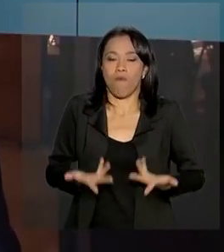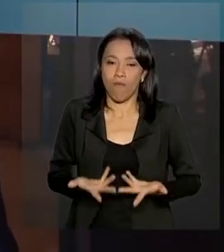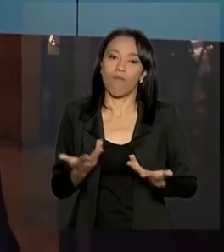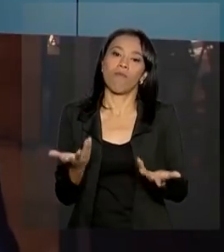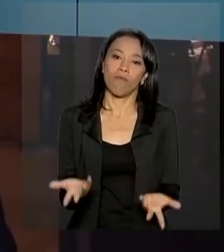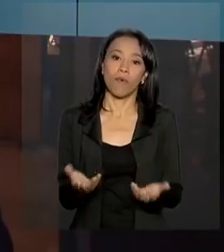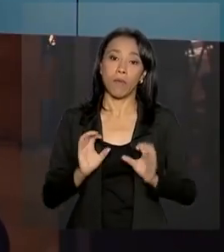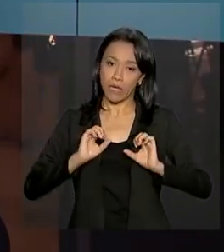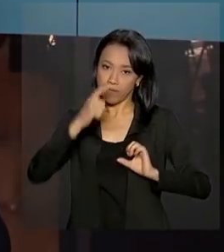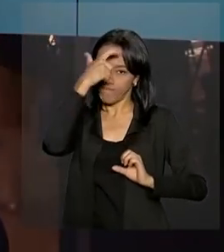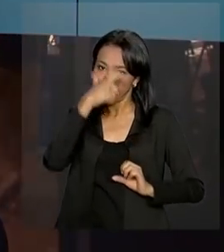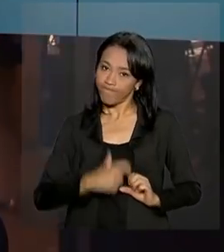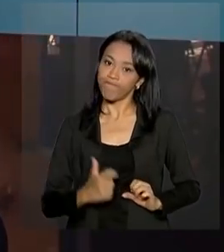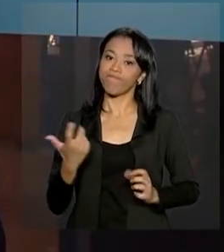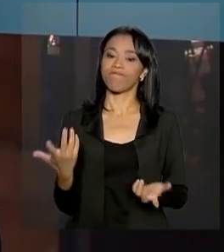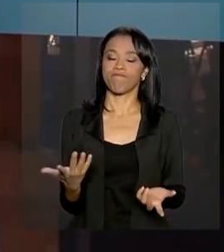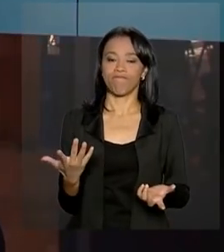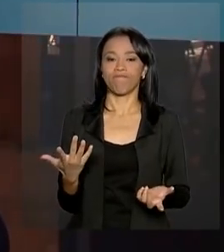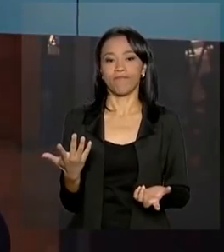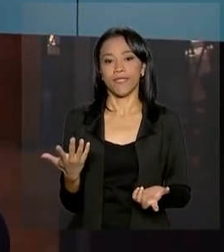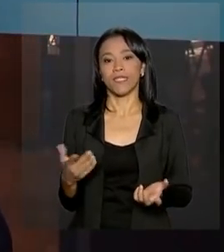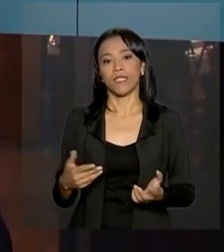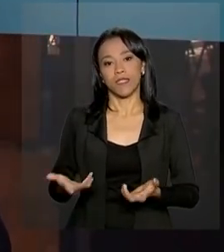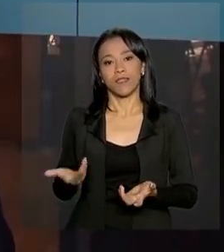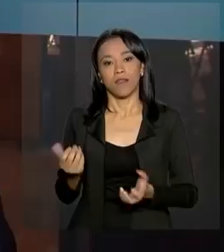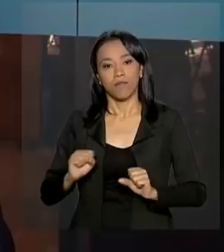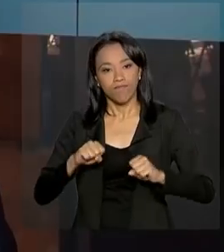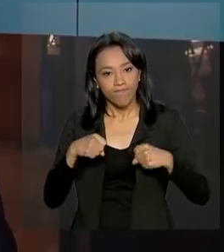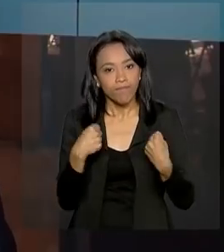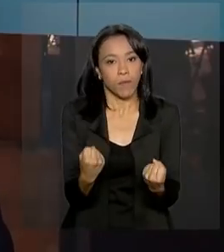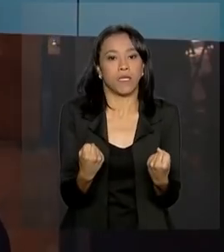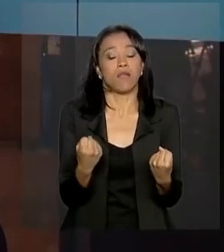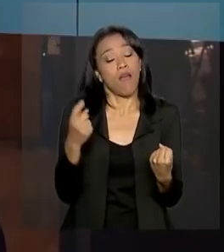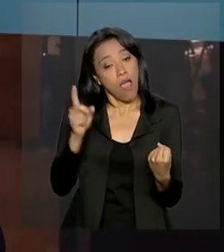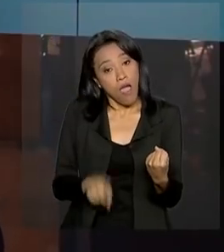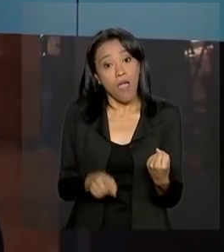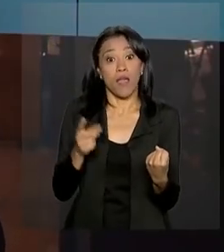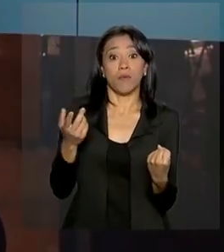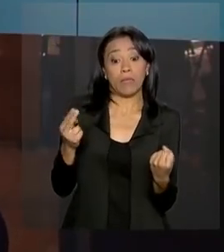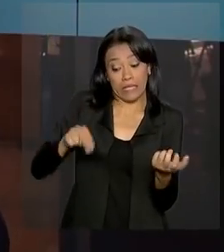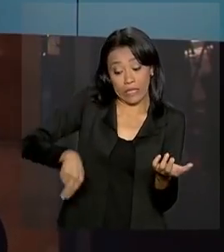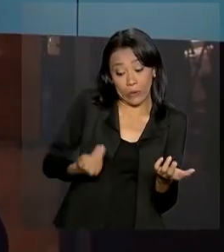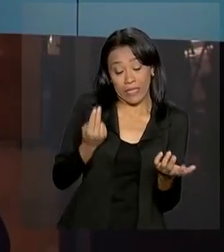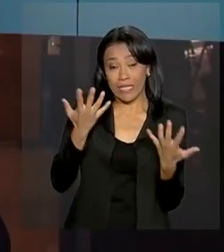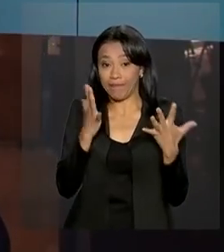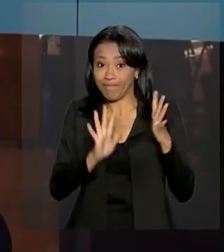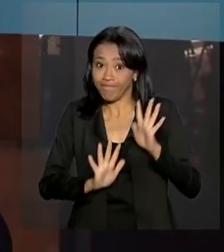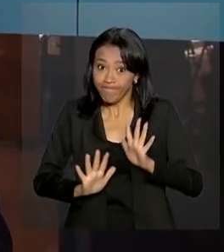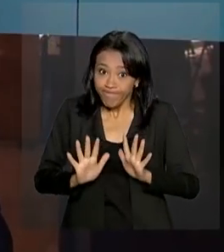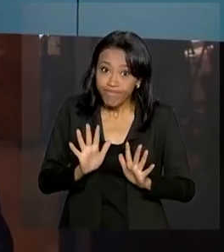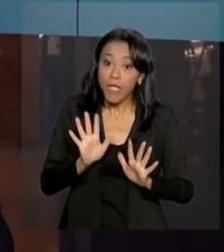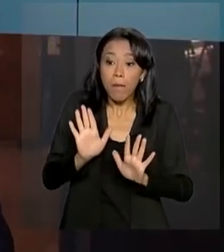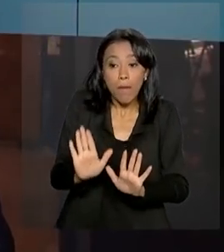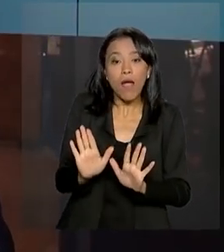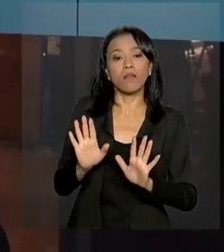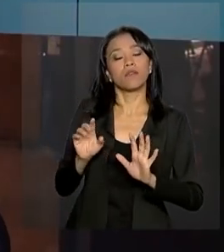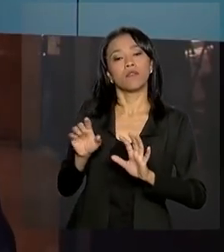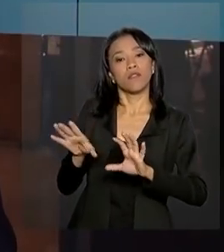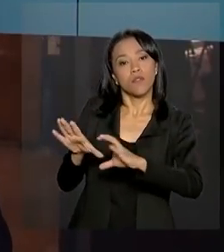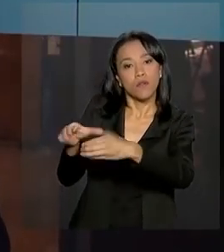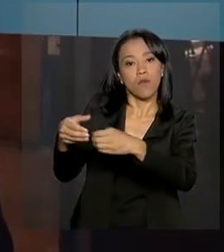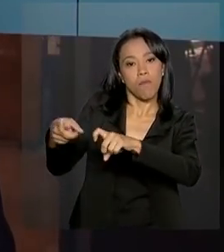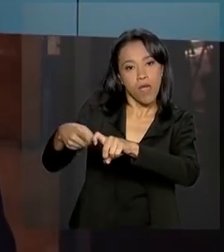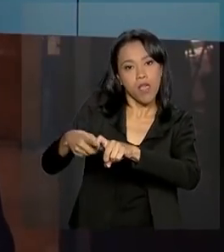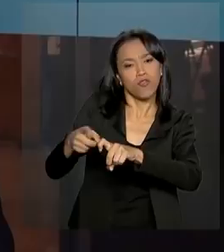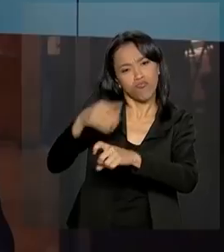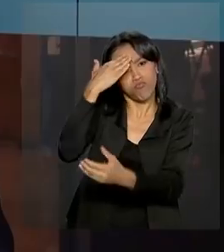para a recuperação desse último órgão. É uma operação bastante delicada, mas os médicos estão confiantes porque, ao contrário do